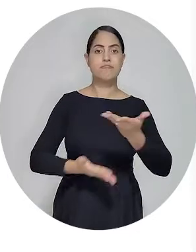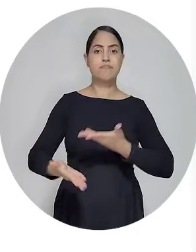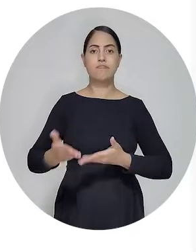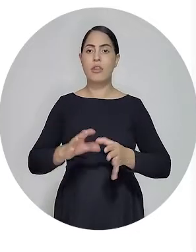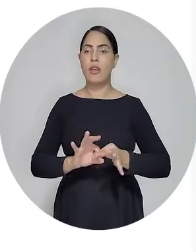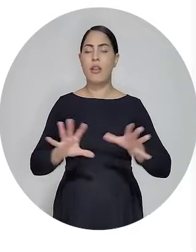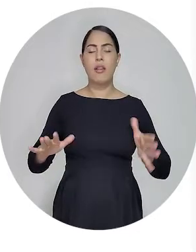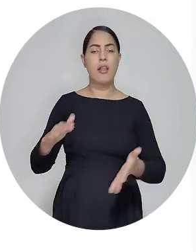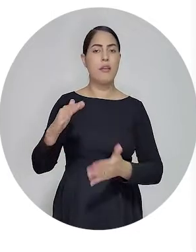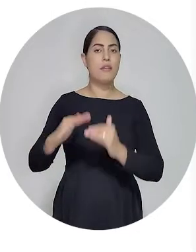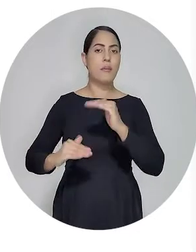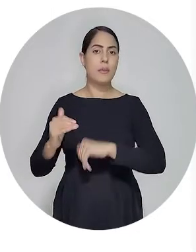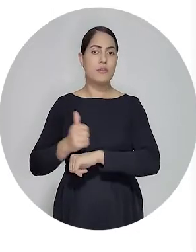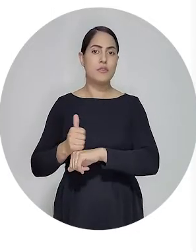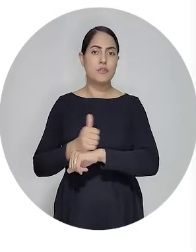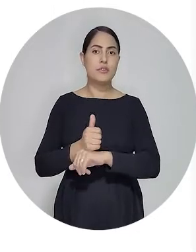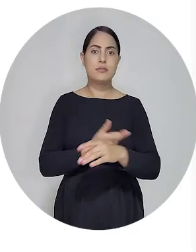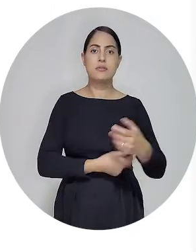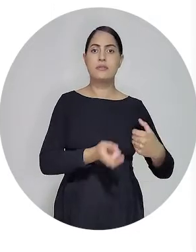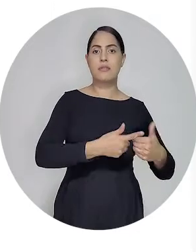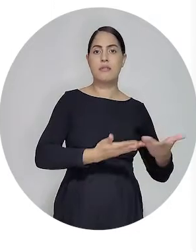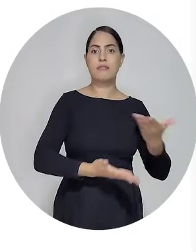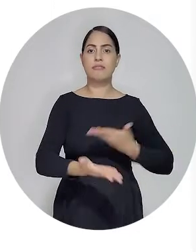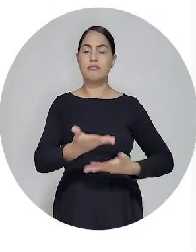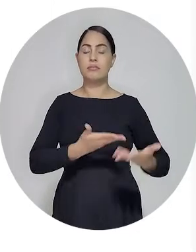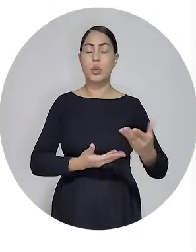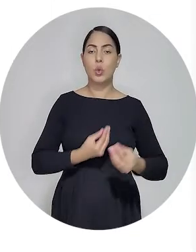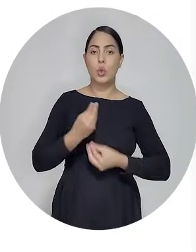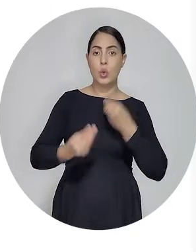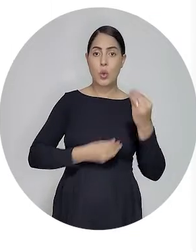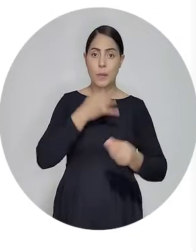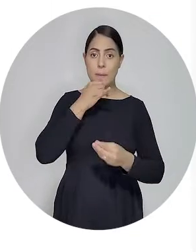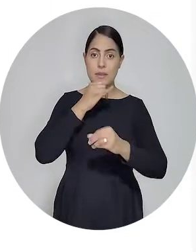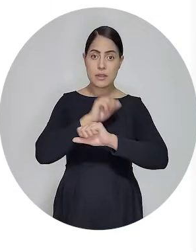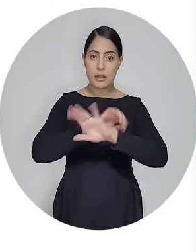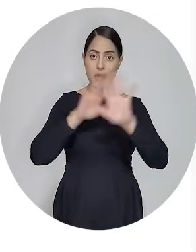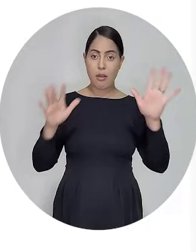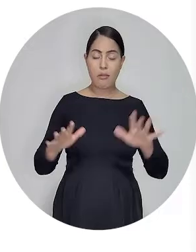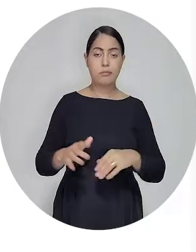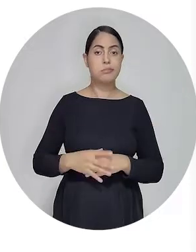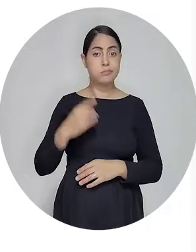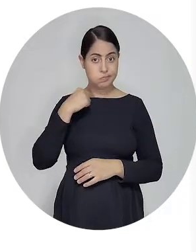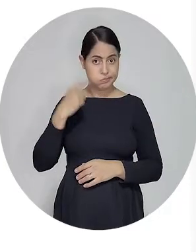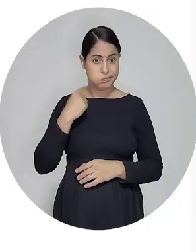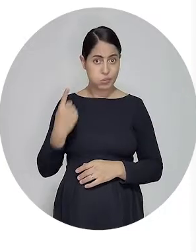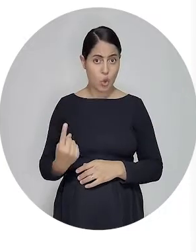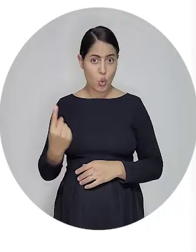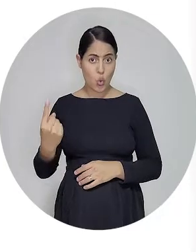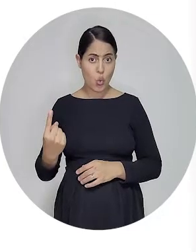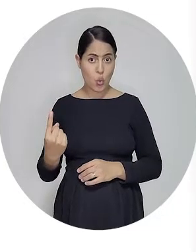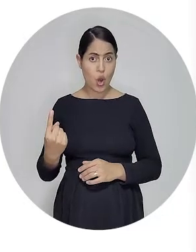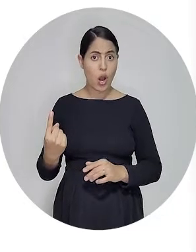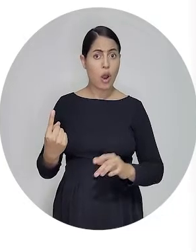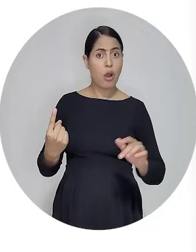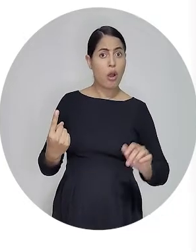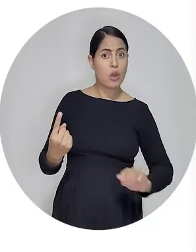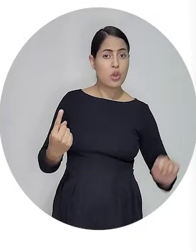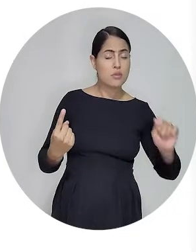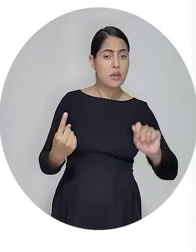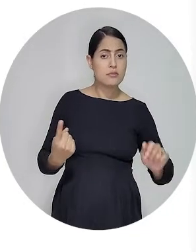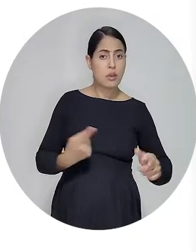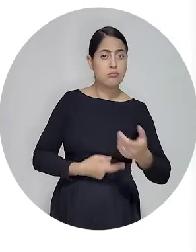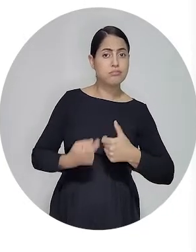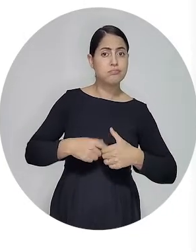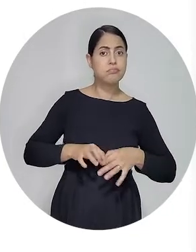disso, possibilita o local de trabalho de uso compartilhado entre profissionais ou sociedades, bem como de o advogado se associar a uma ou